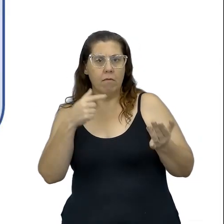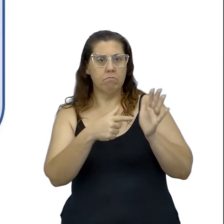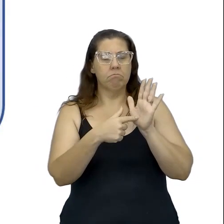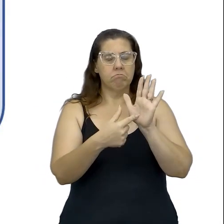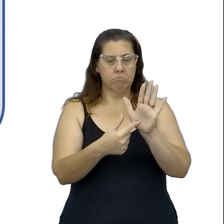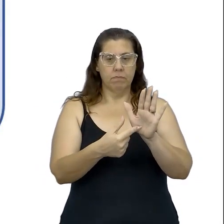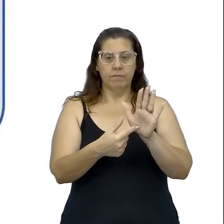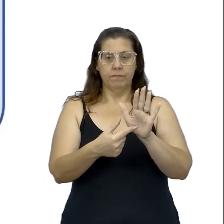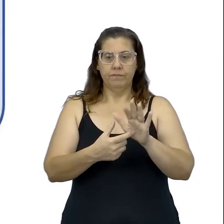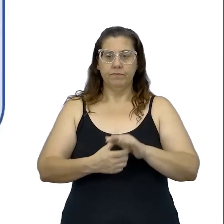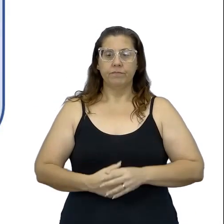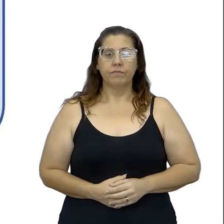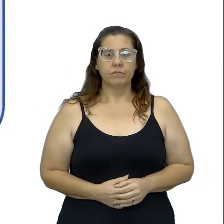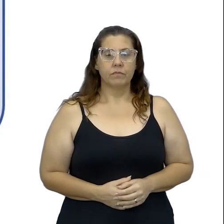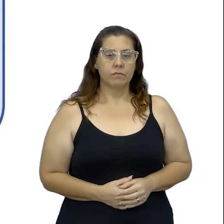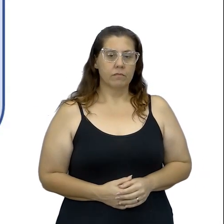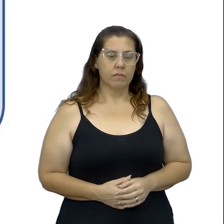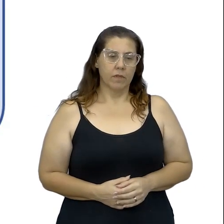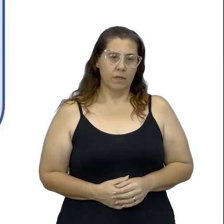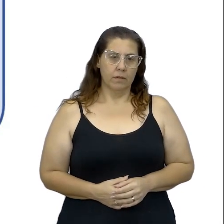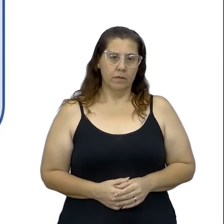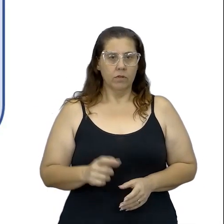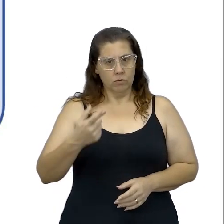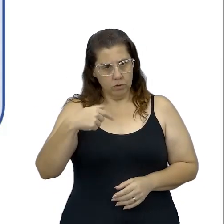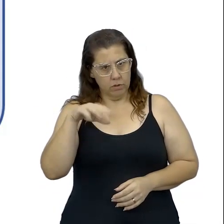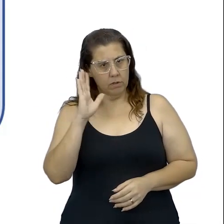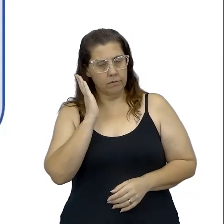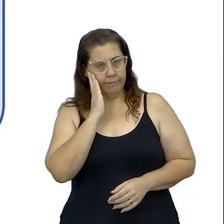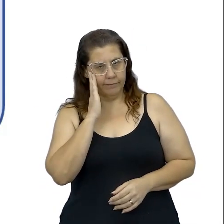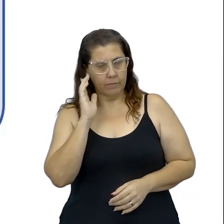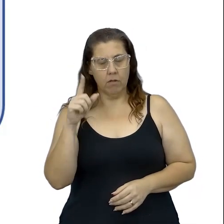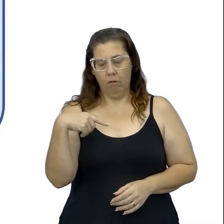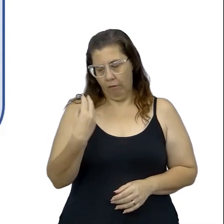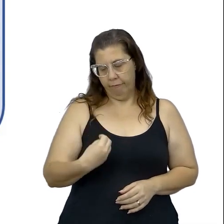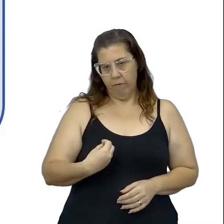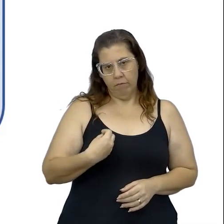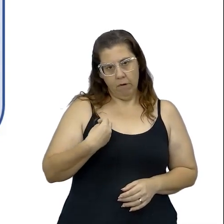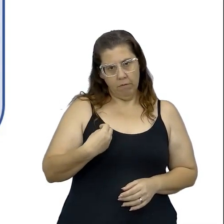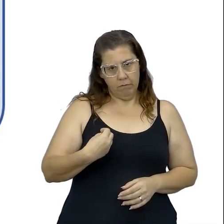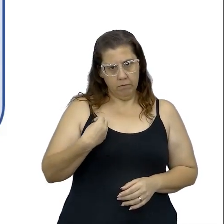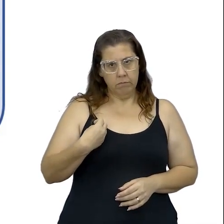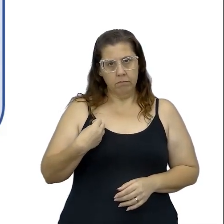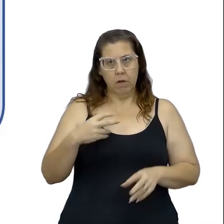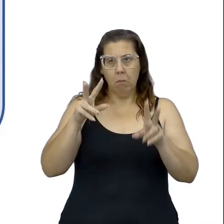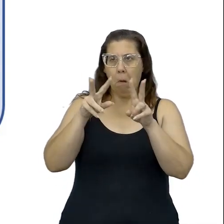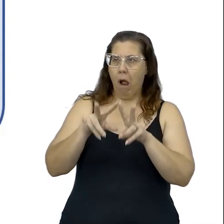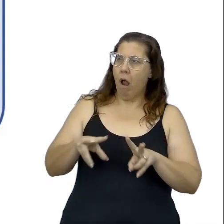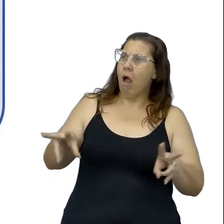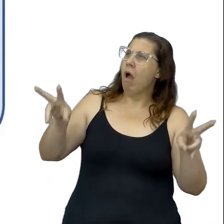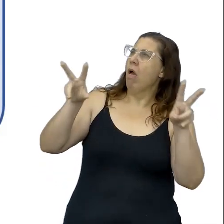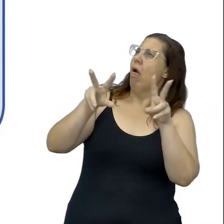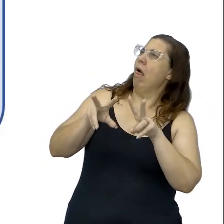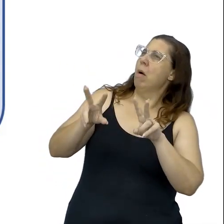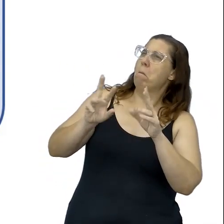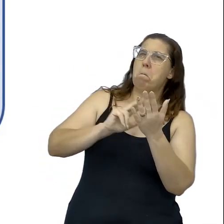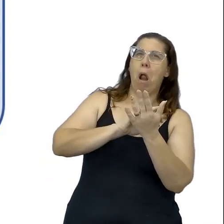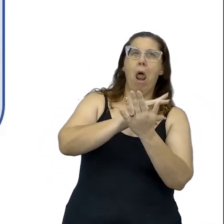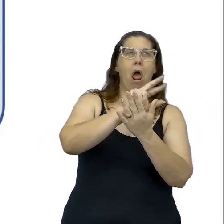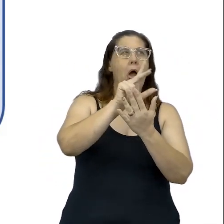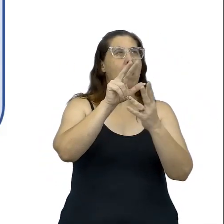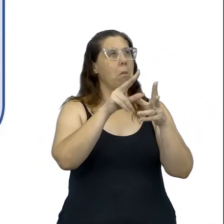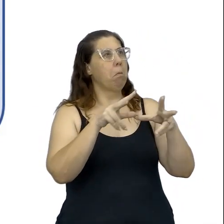questão. Como sabemos, nós vivemos cercados por imagens visuais, e um